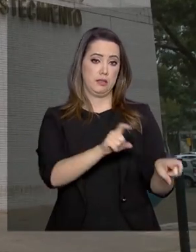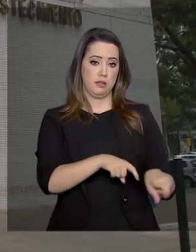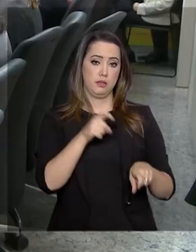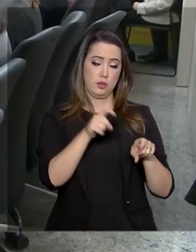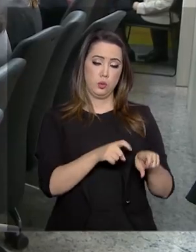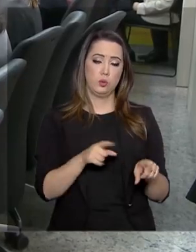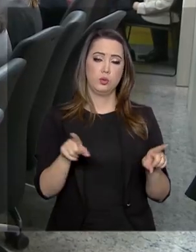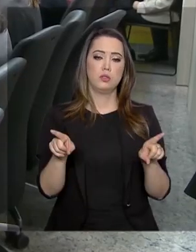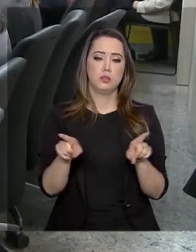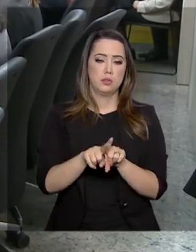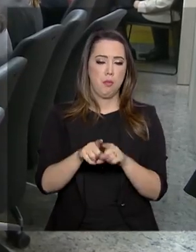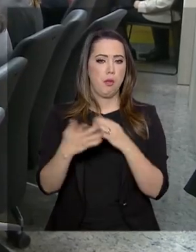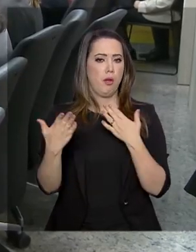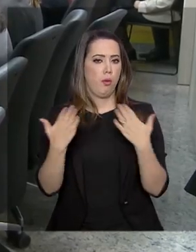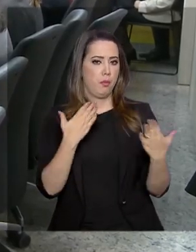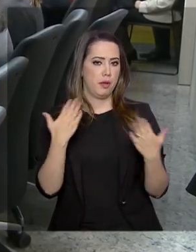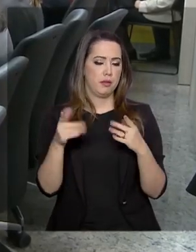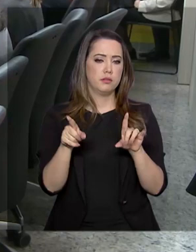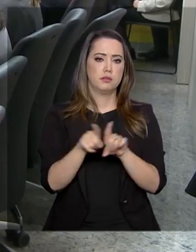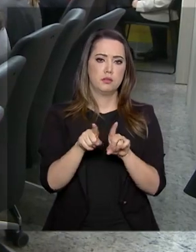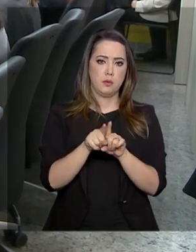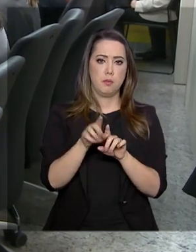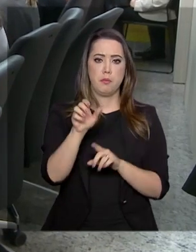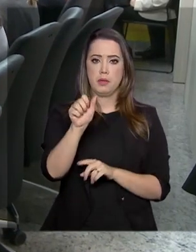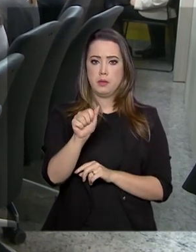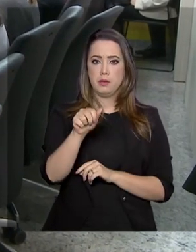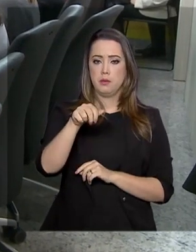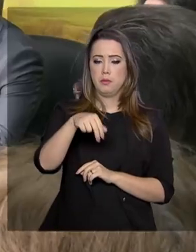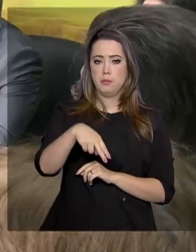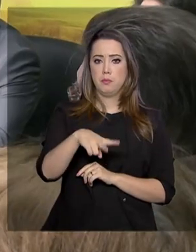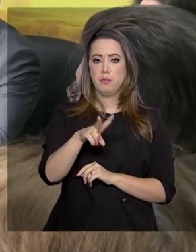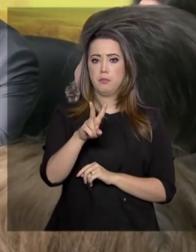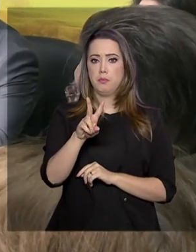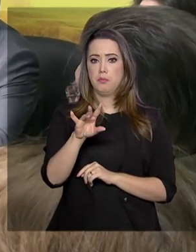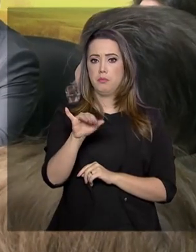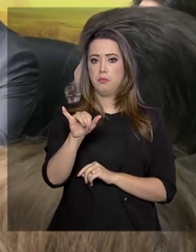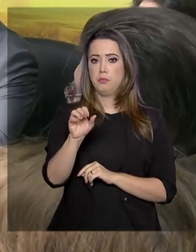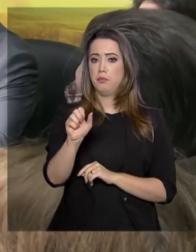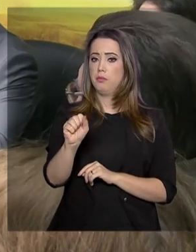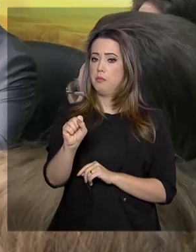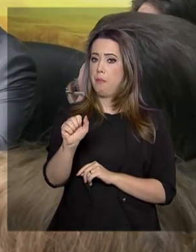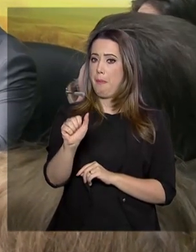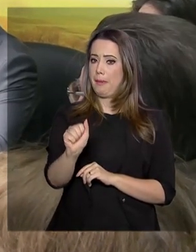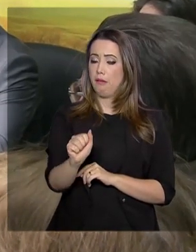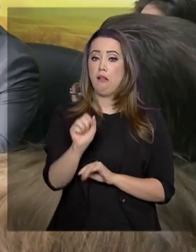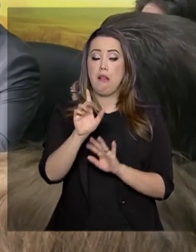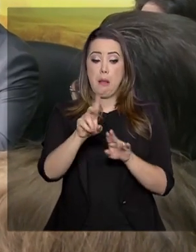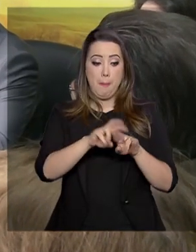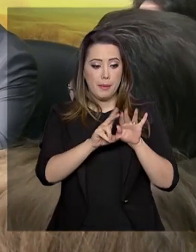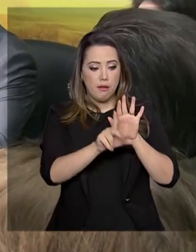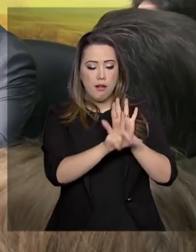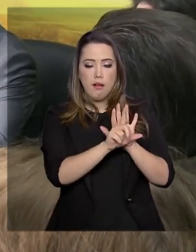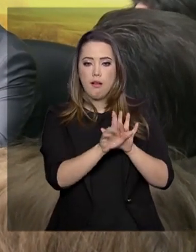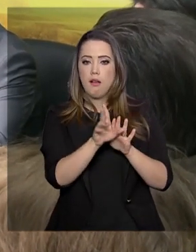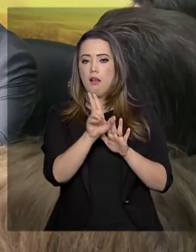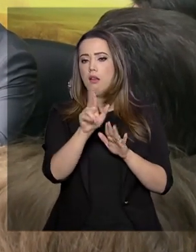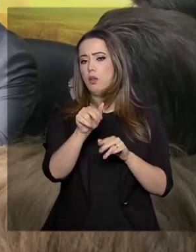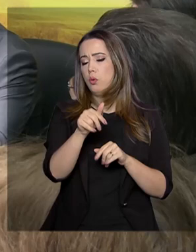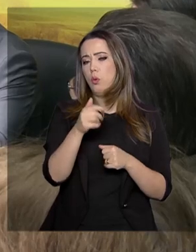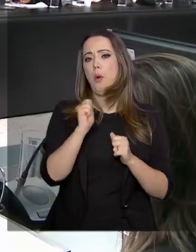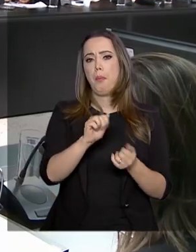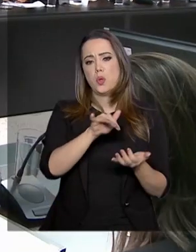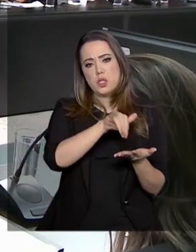registros são avaliados também pela Anvisa e o Ibama. E, por lei, nenhum produto atual pode ser